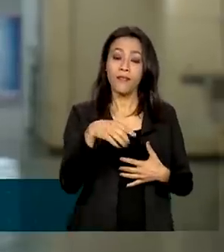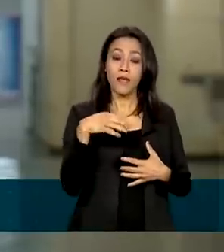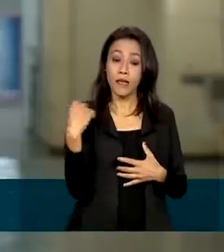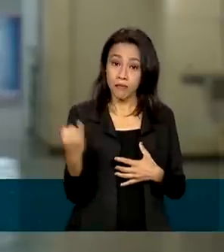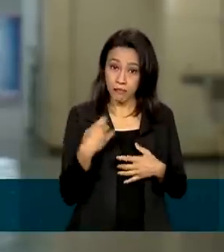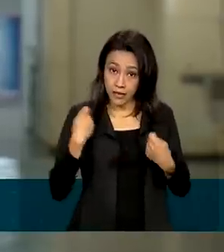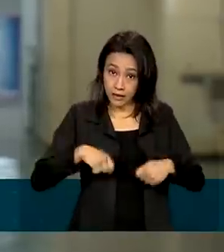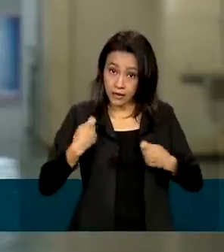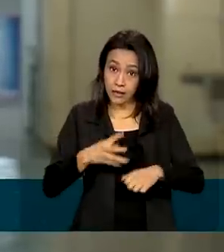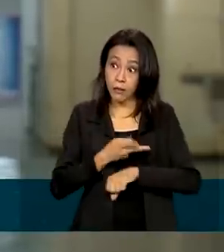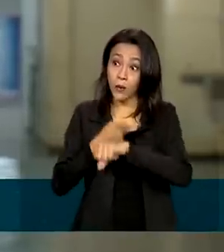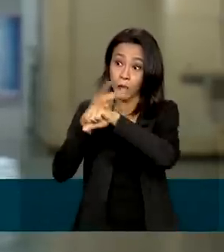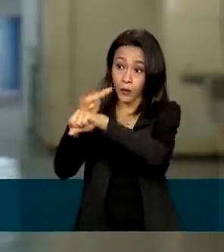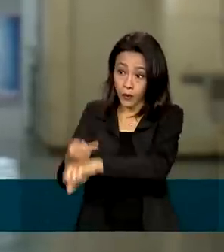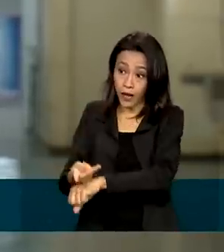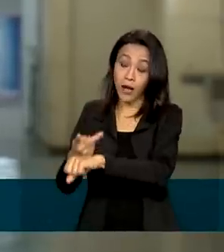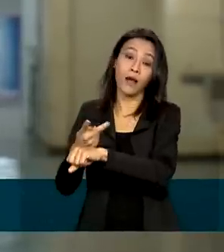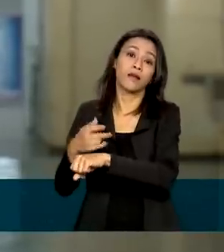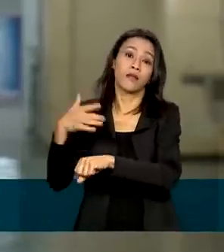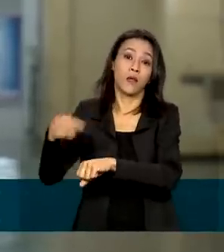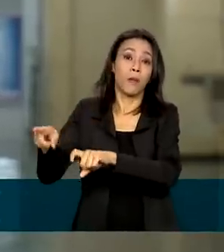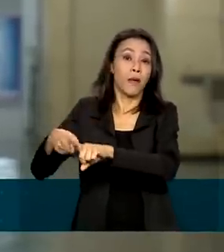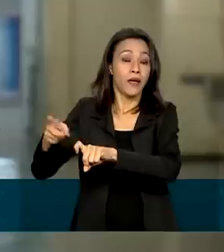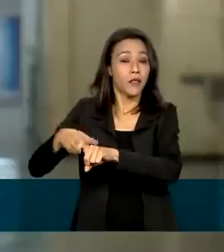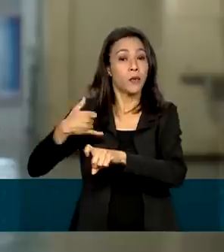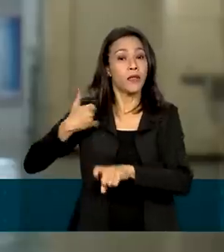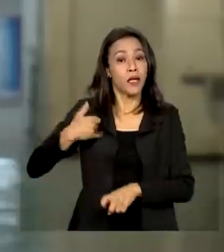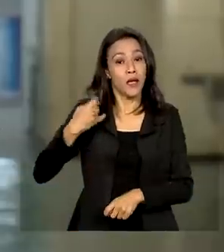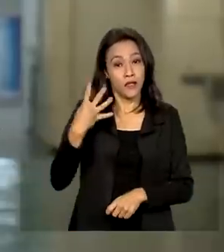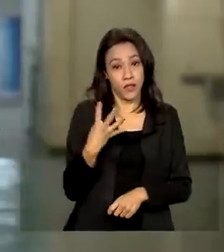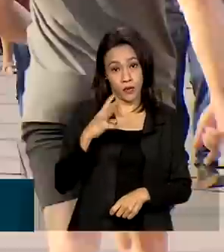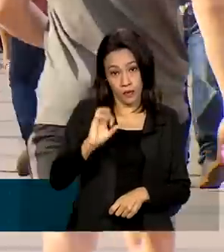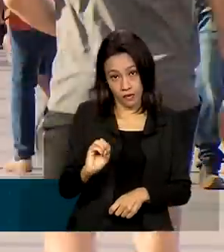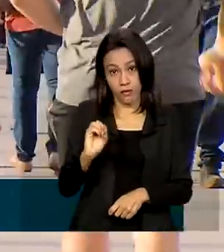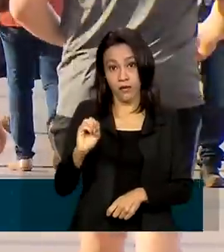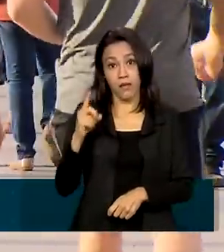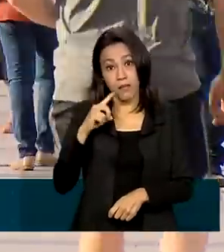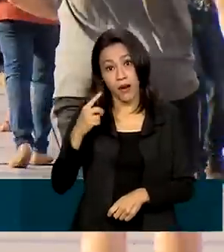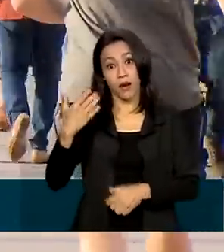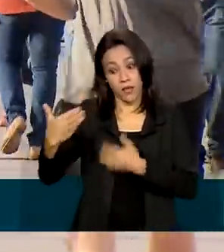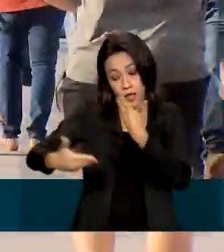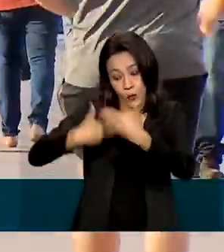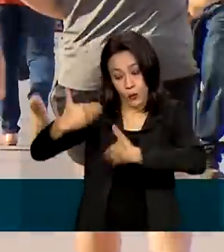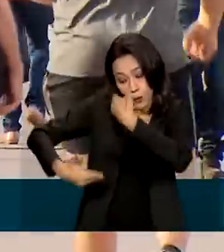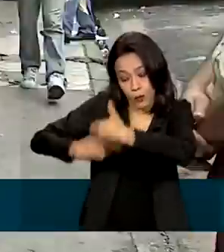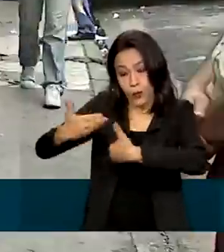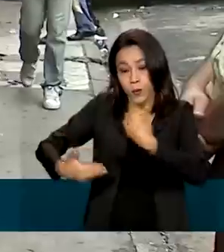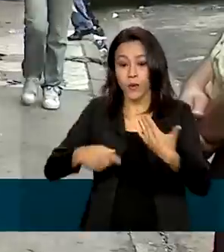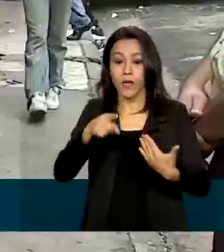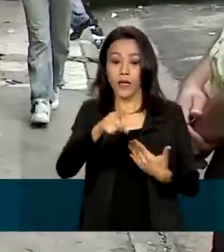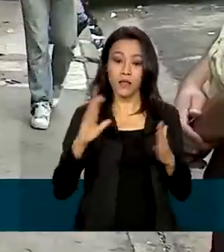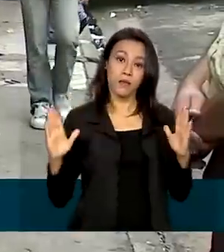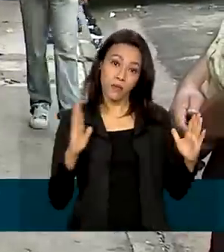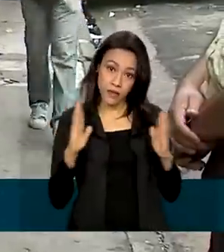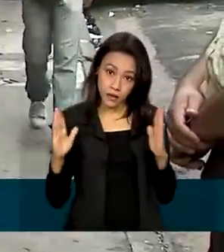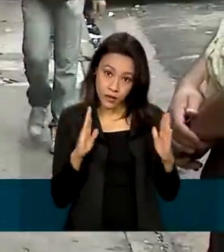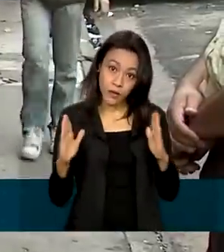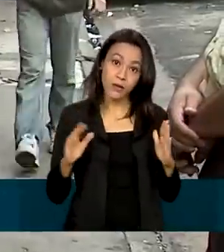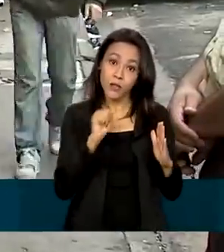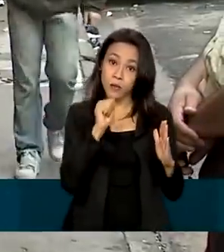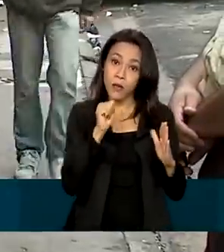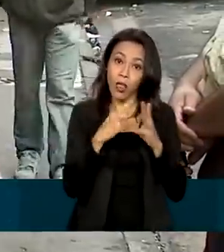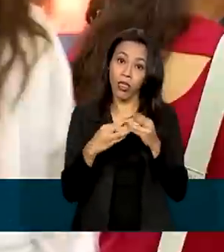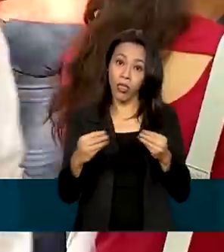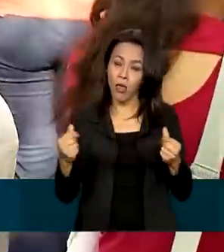a partir dos 40 anos anual, para que sejam feitos os exames rotineiros. O climatério e a menopausa não são problemas